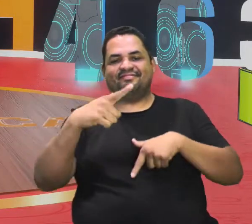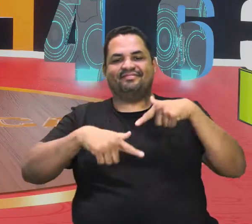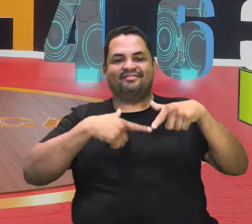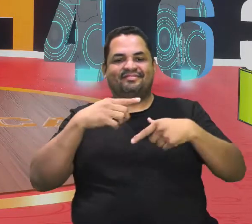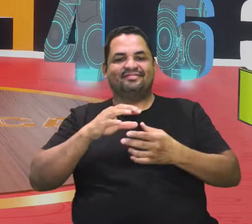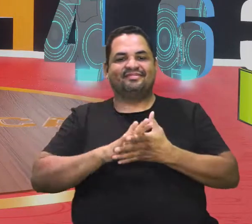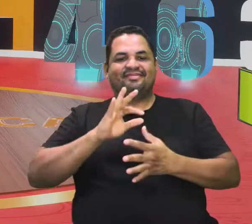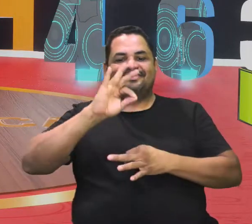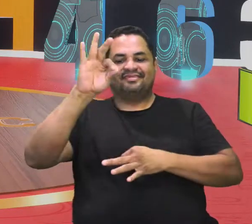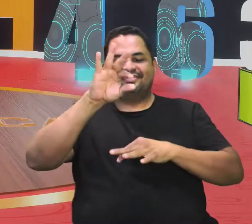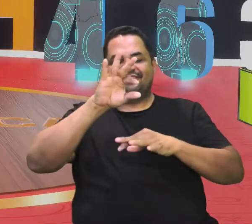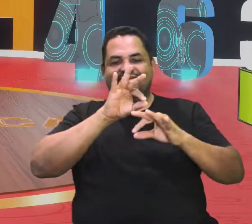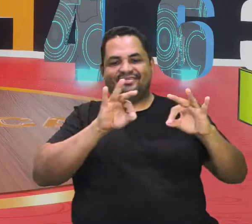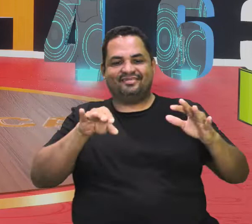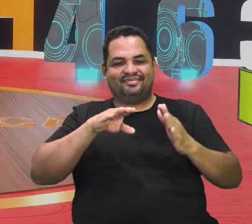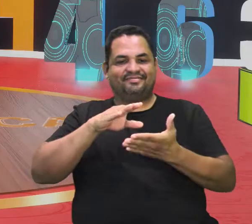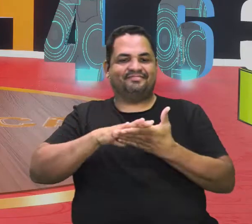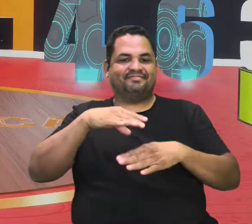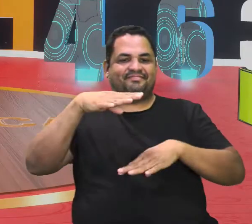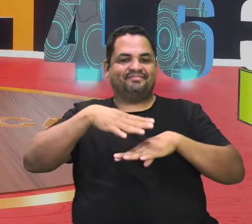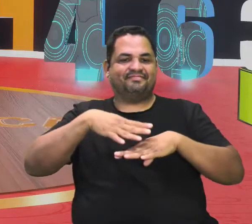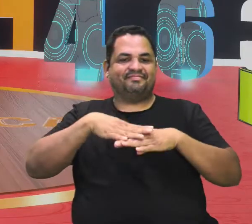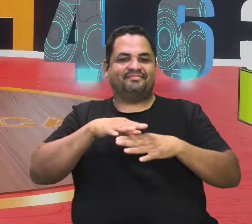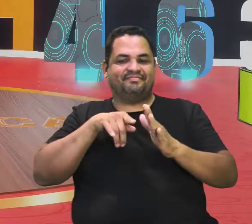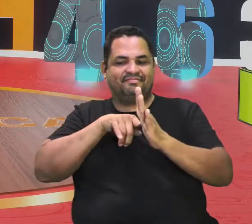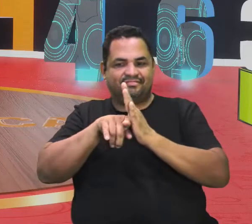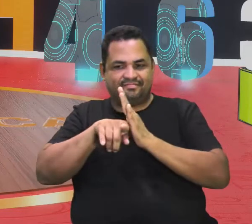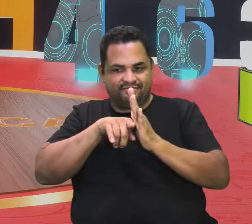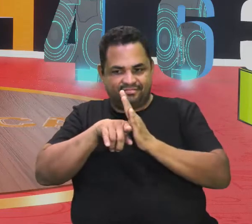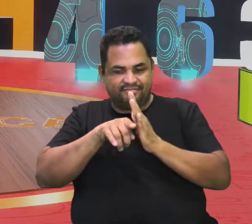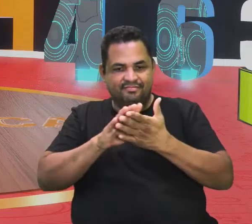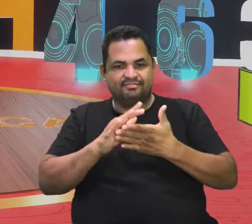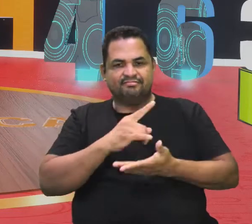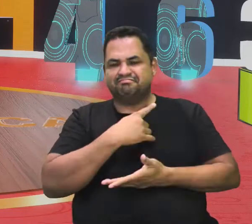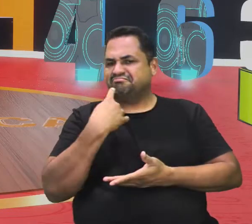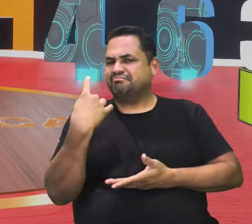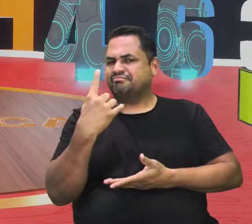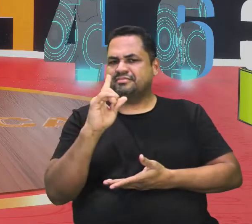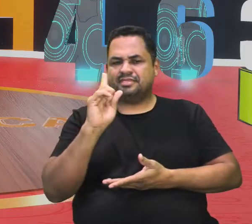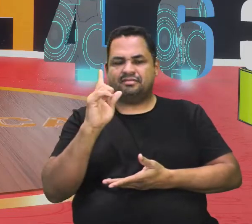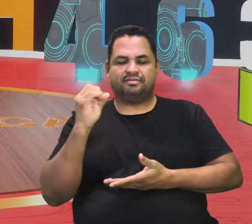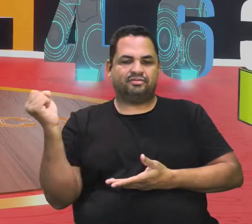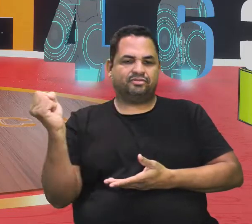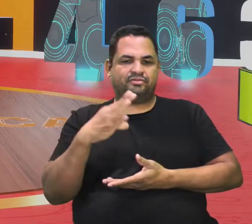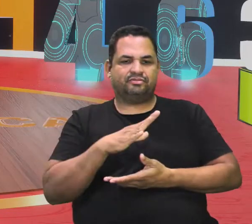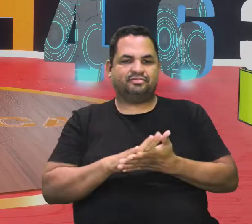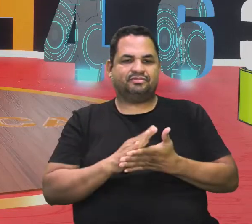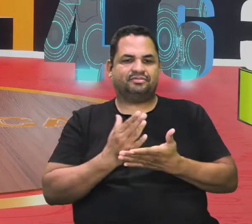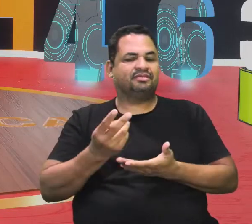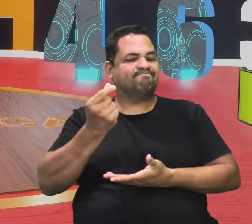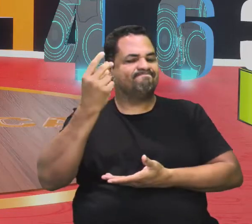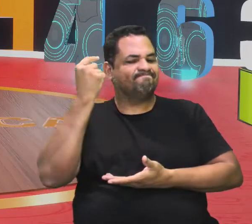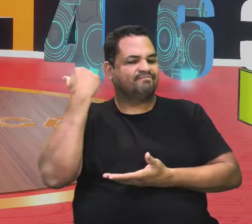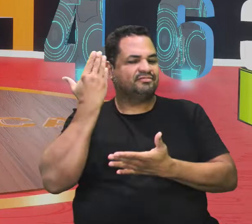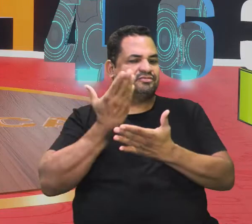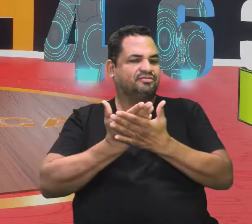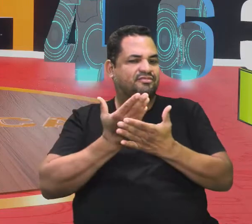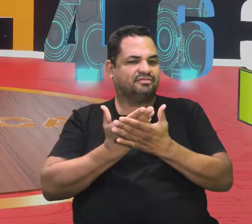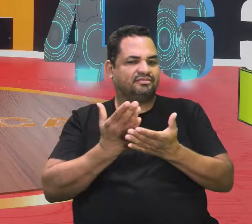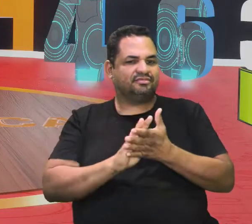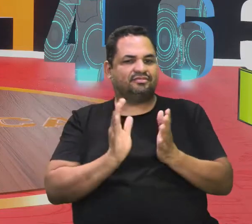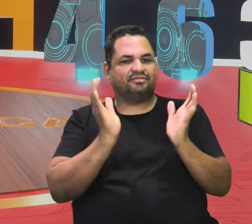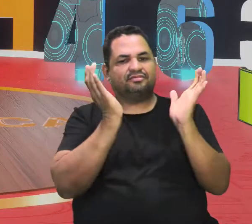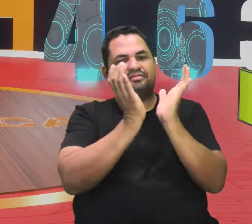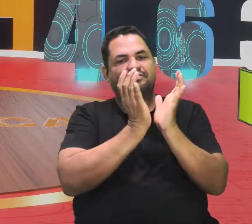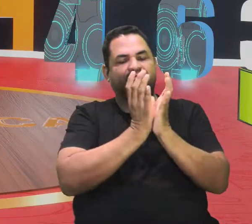a geometria analítica, que não é novidade pra galera, porque já vem de longa data, né? A unidade